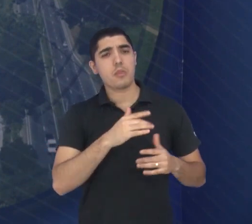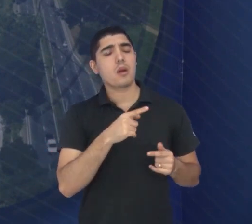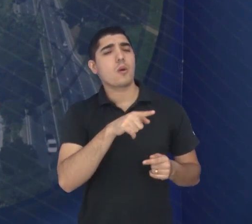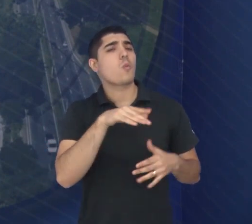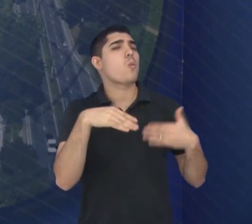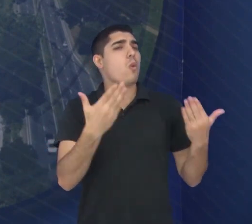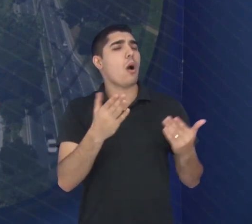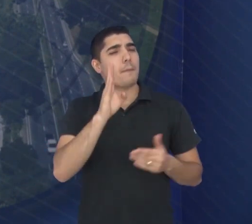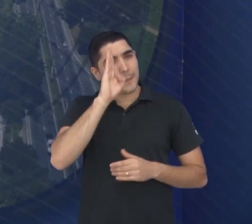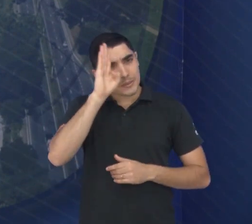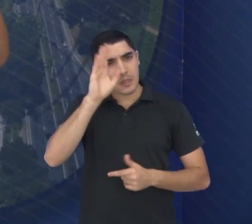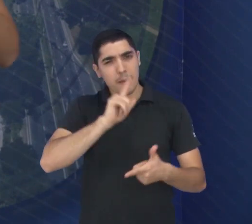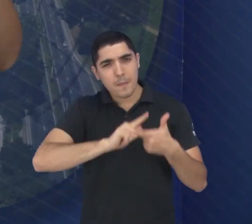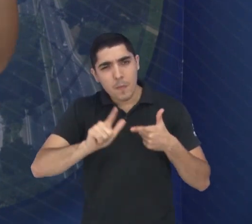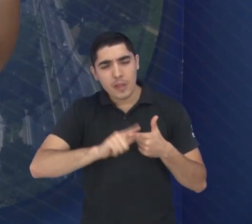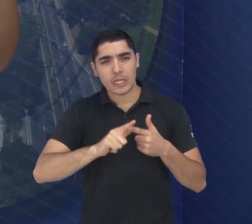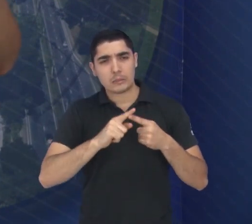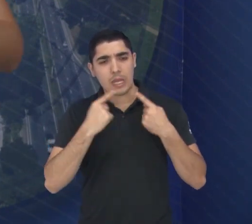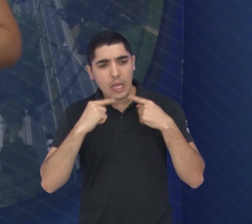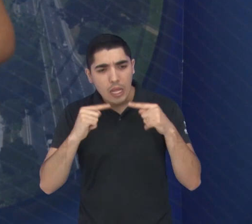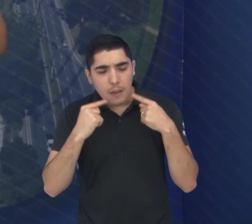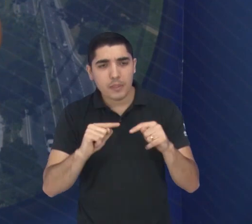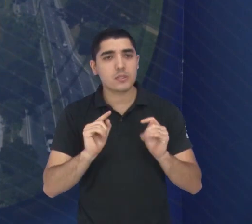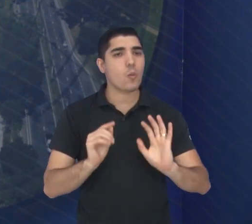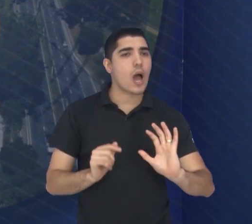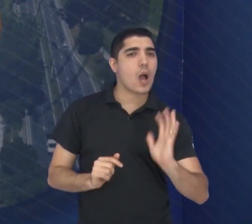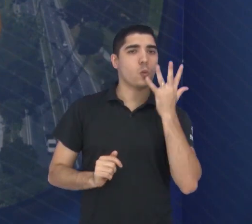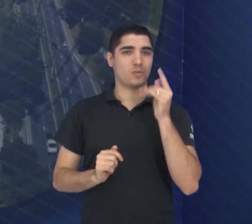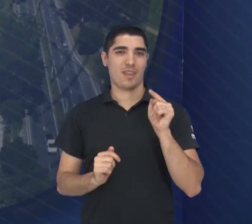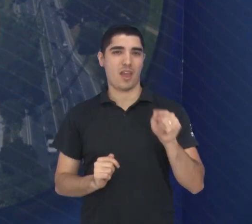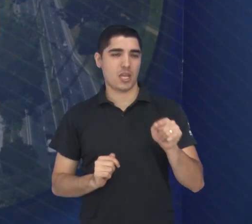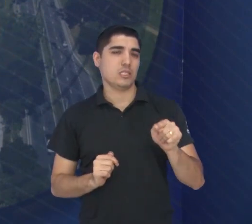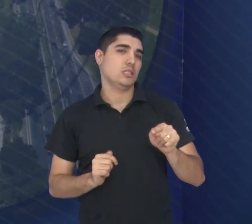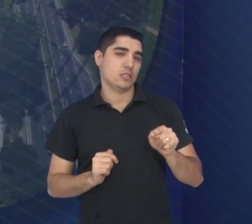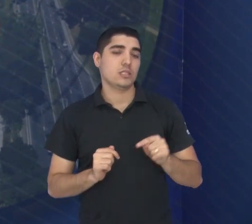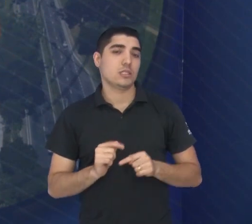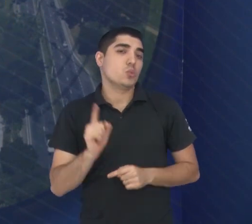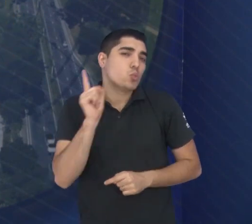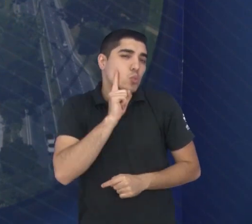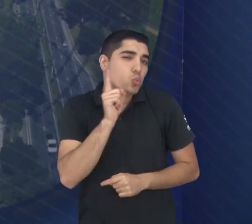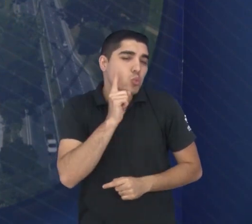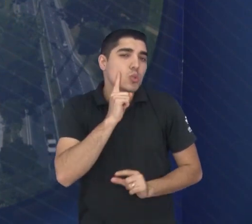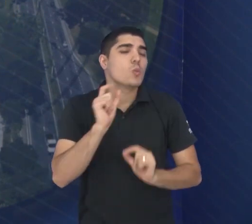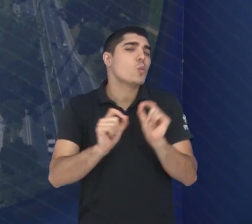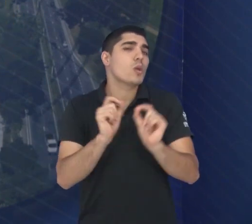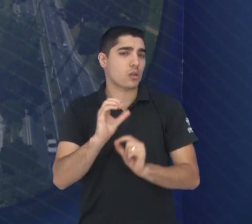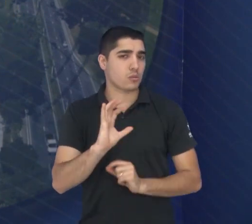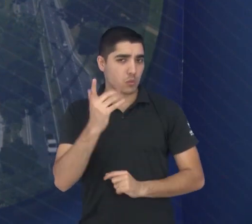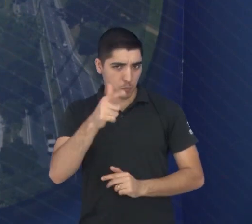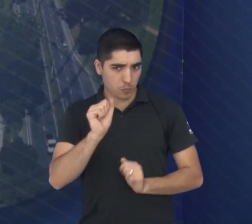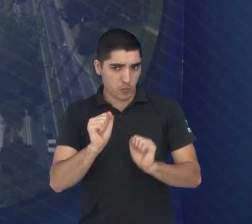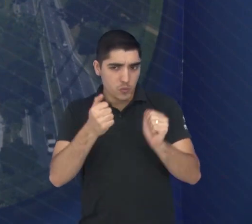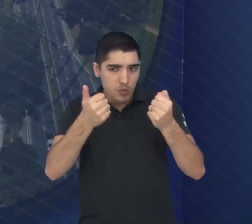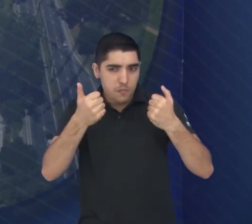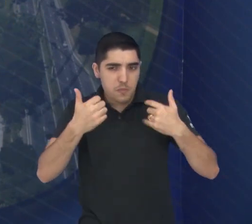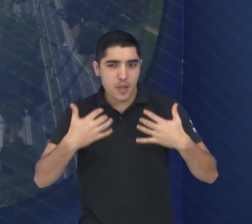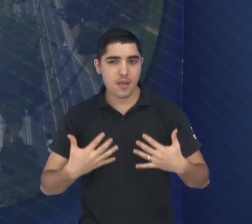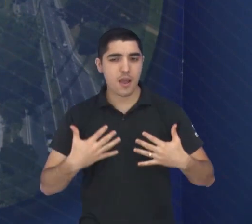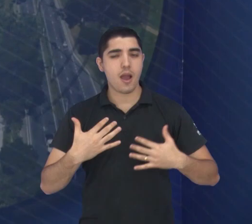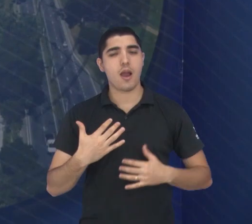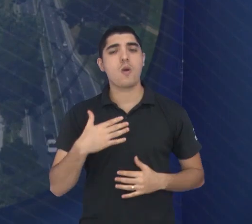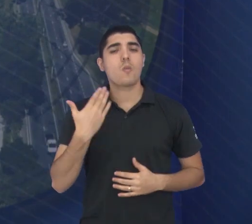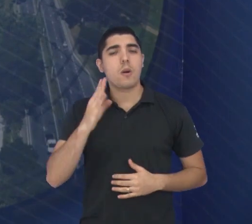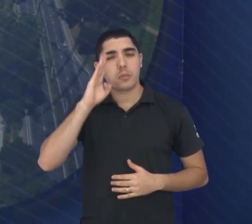queixas, você que está aí no dia a dia, que lida com esse assunto diariamente? Conta um pouquinho para a gente quais as